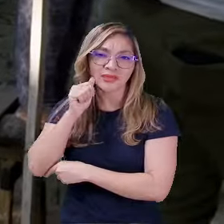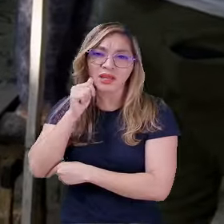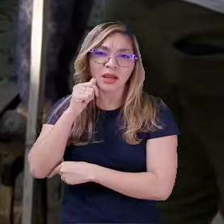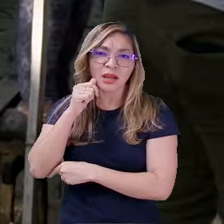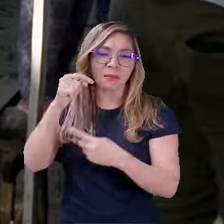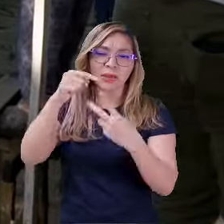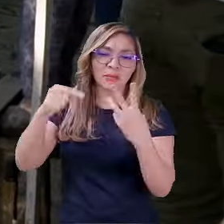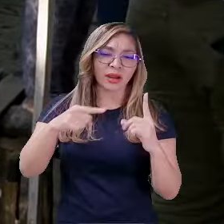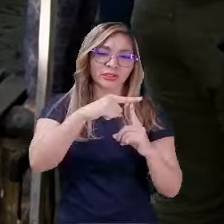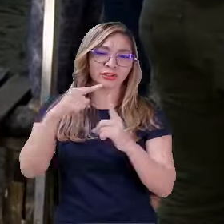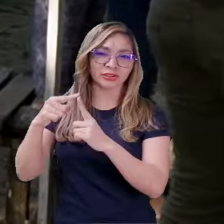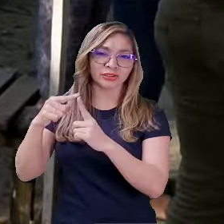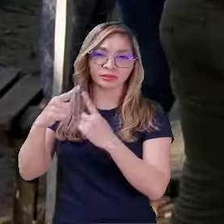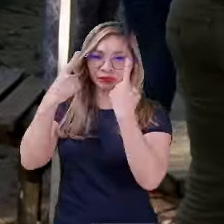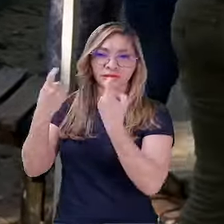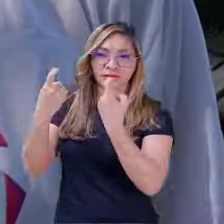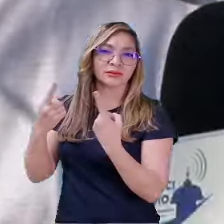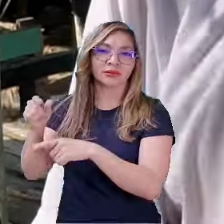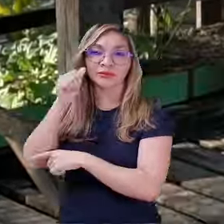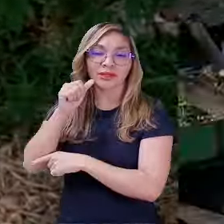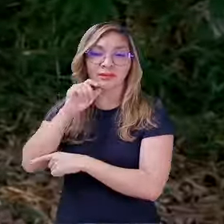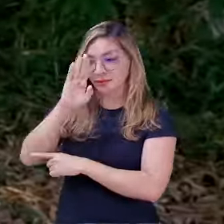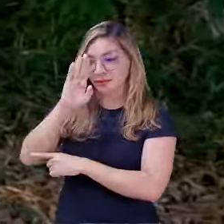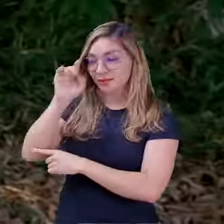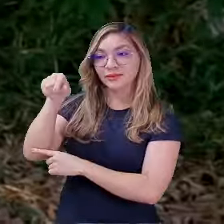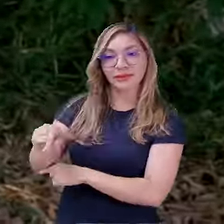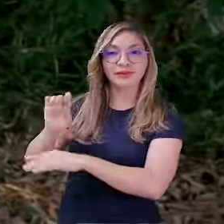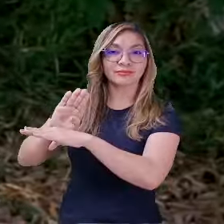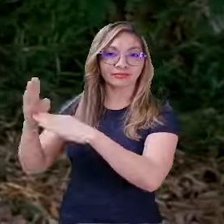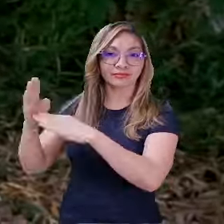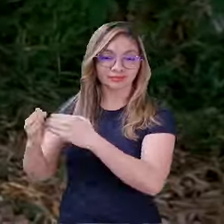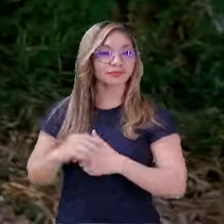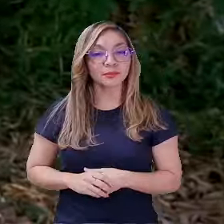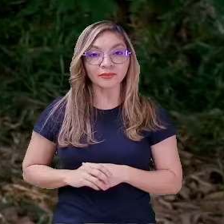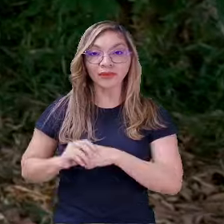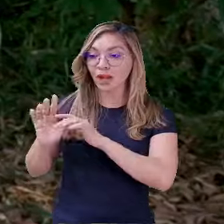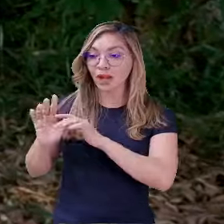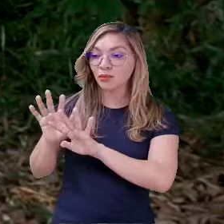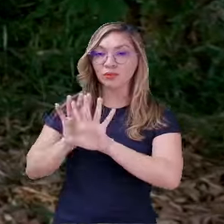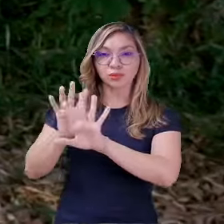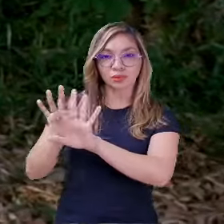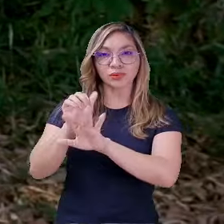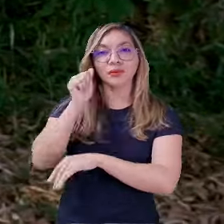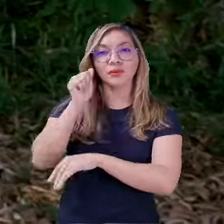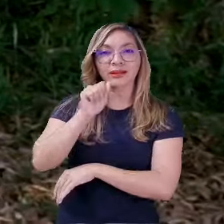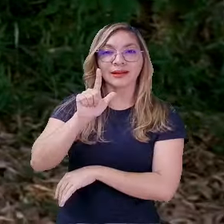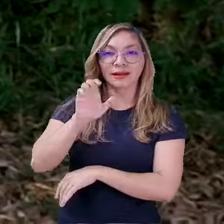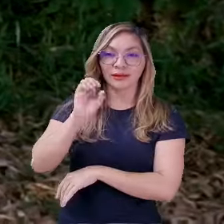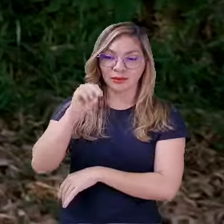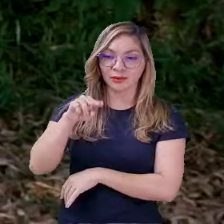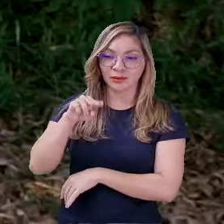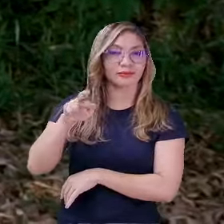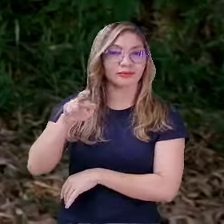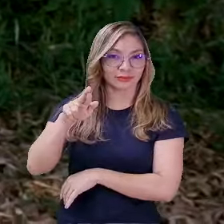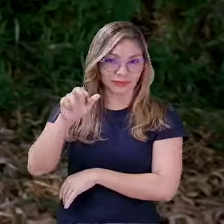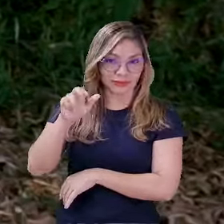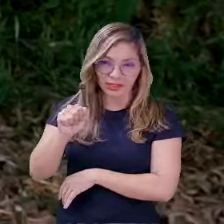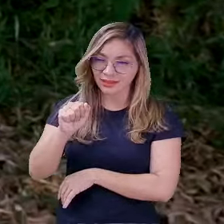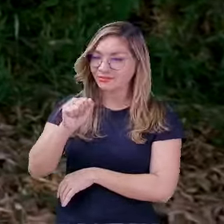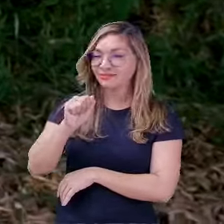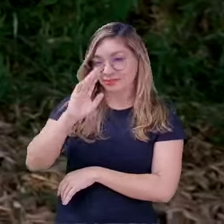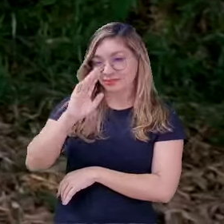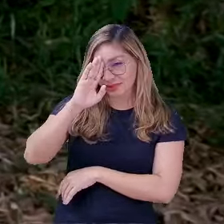a mulher, especialmente no arquipélago do Bailique. Essa marcha da Leonara aqui no arquipélago do Bailique, especificamente aqui